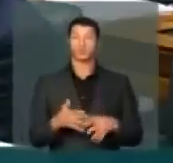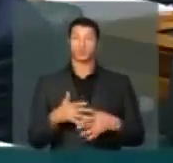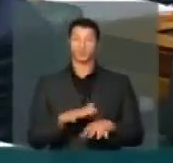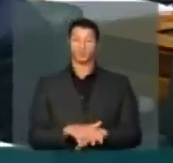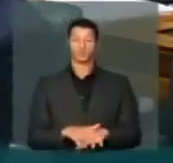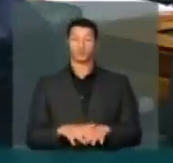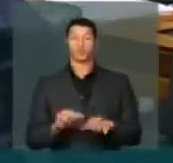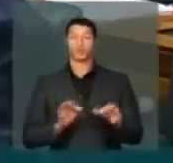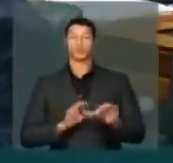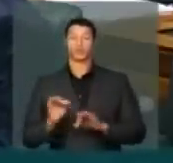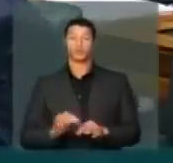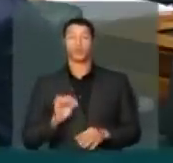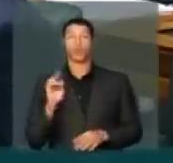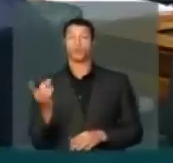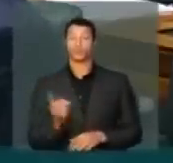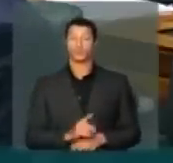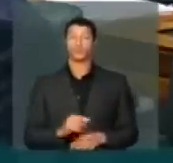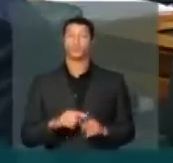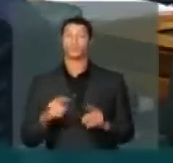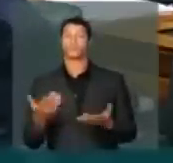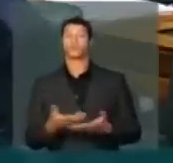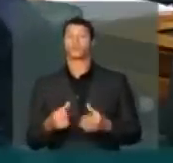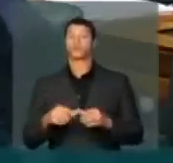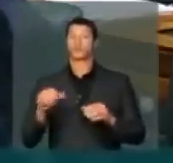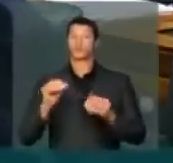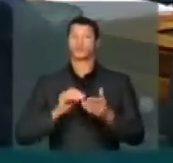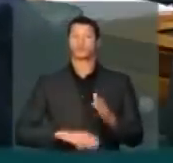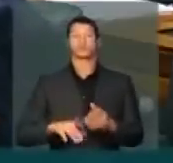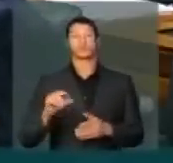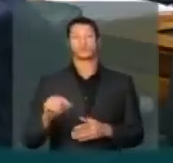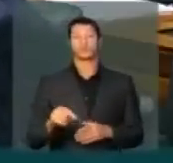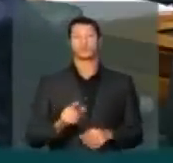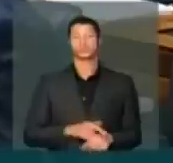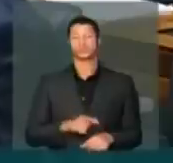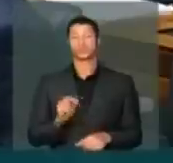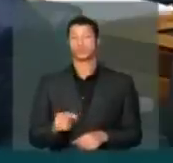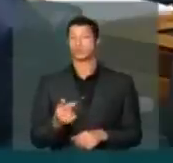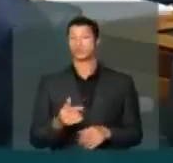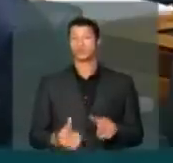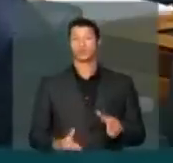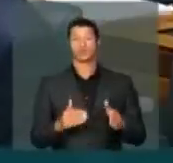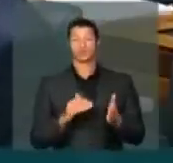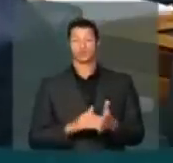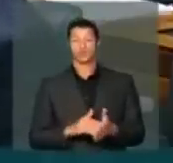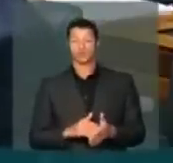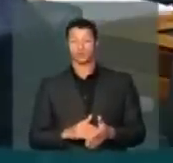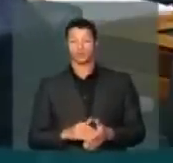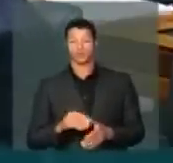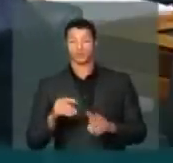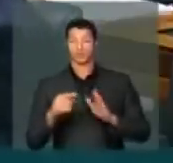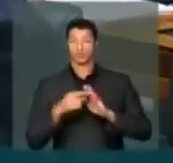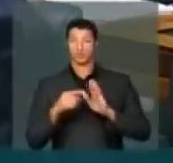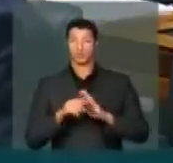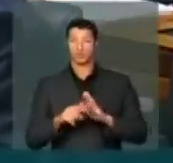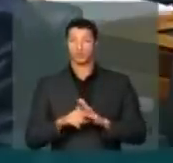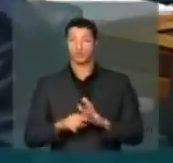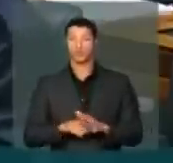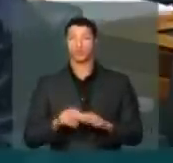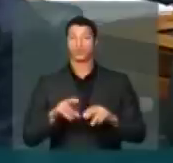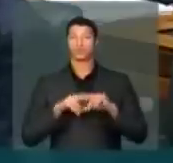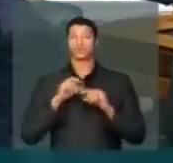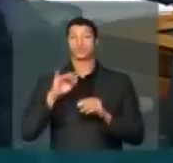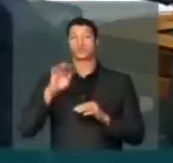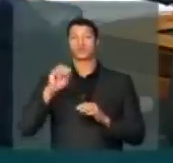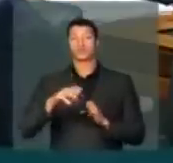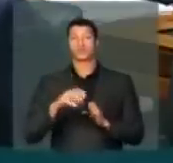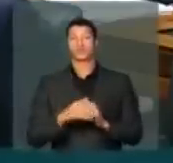incorporar ao ordenamento ou não, mas nós estamos abdicando disso no momento em que não apreciamos item por item, pelo menos item